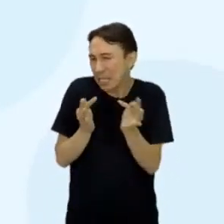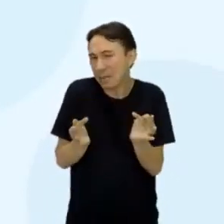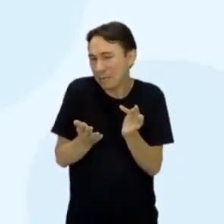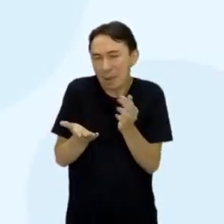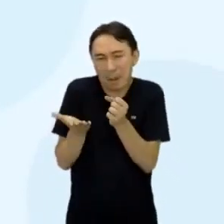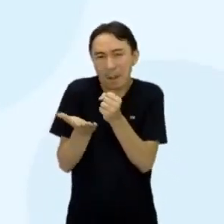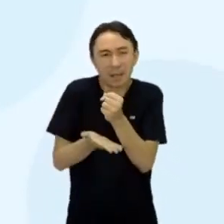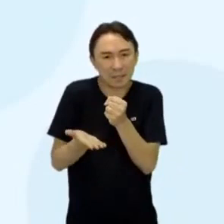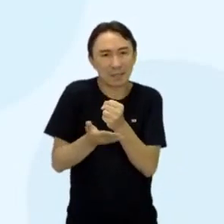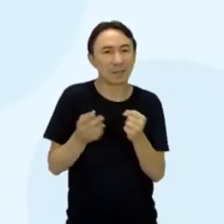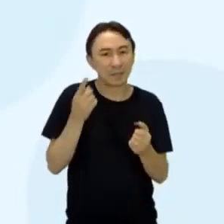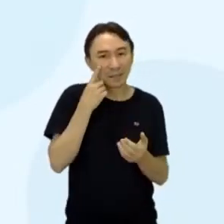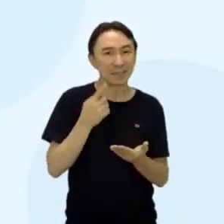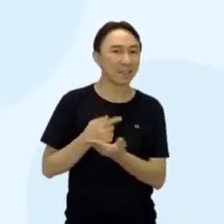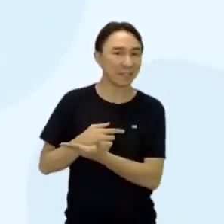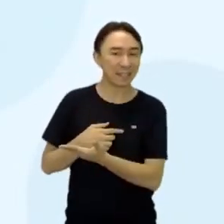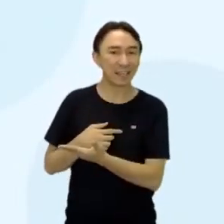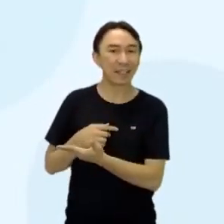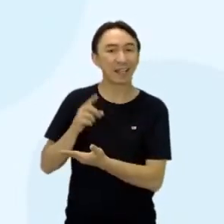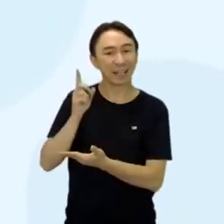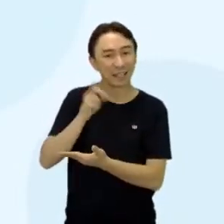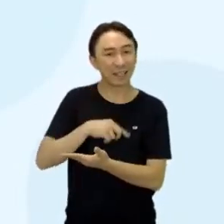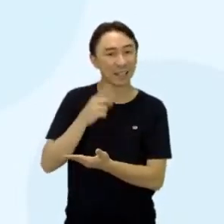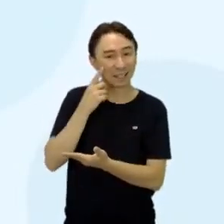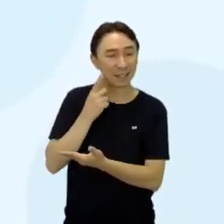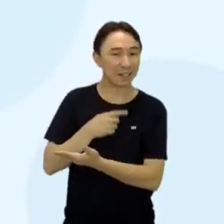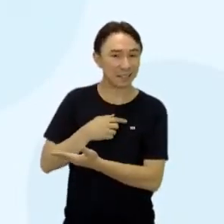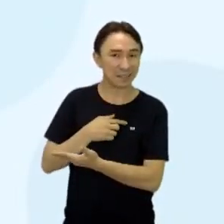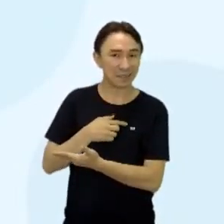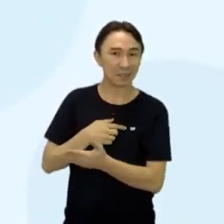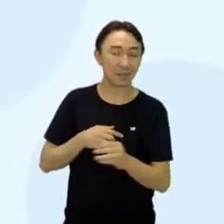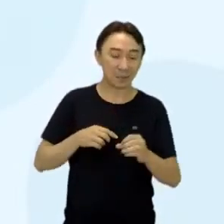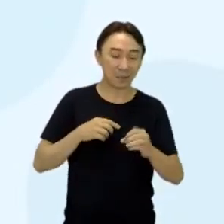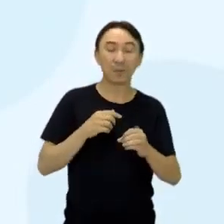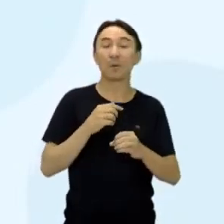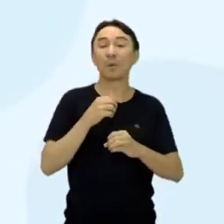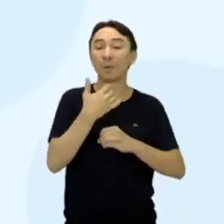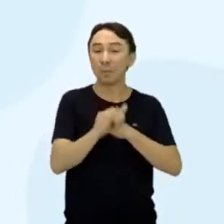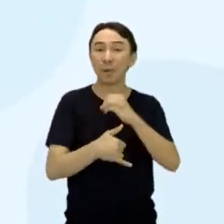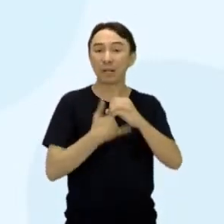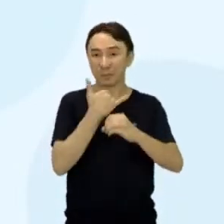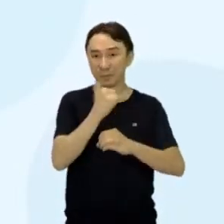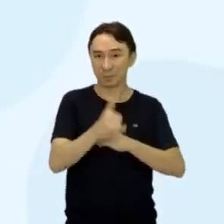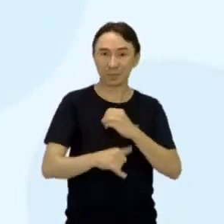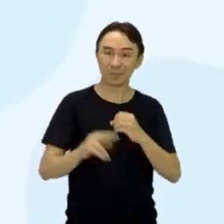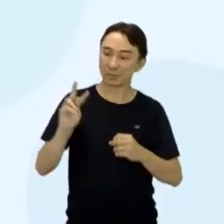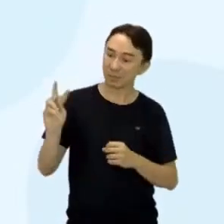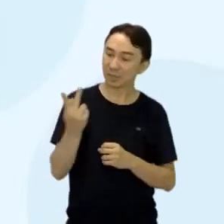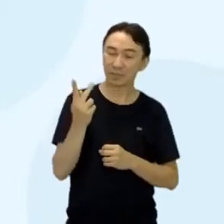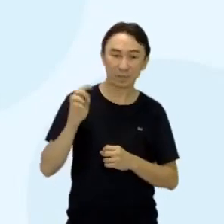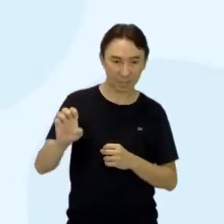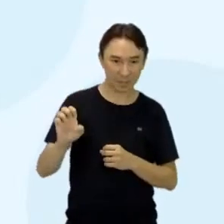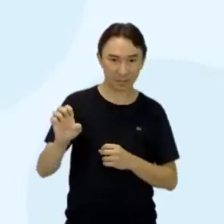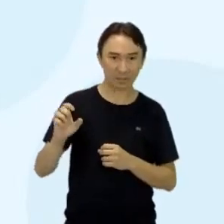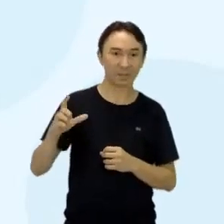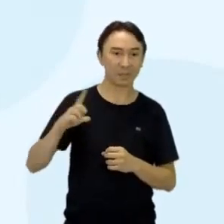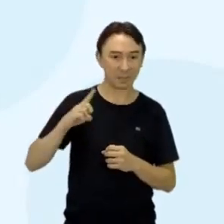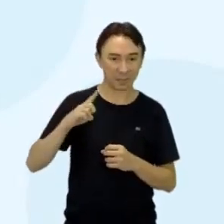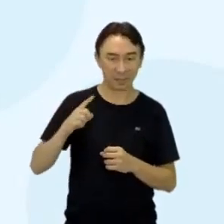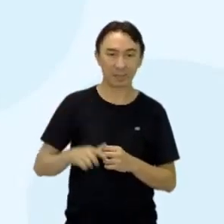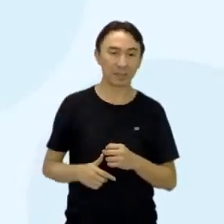você entender, ele tem ali na sua composição 2 elétrons, 2 prótons, 2 nêutrons,